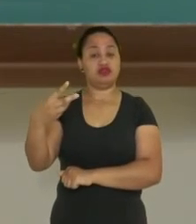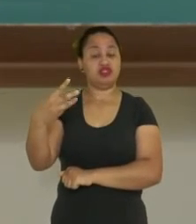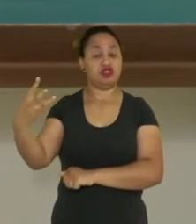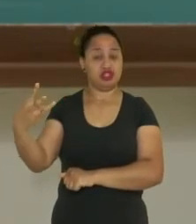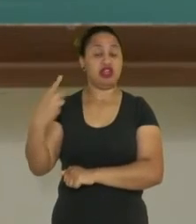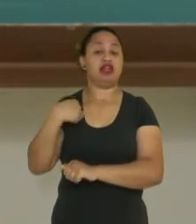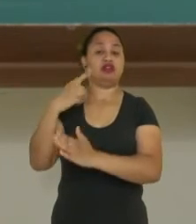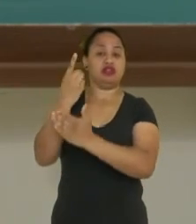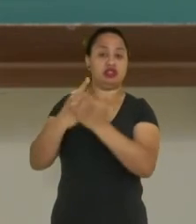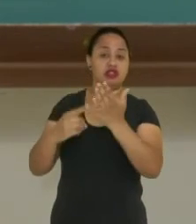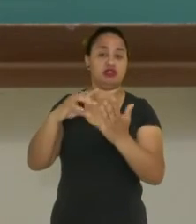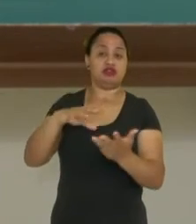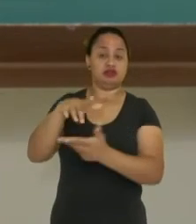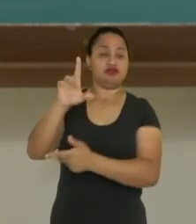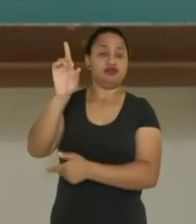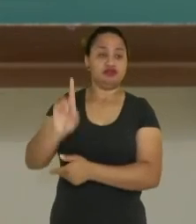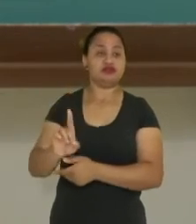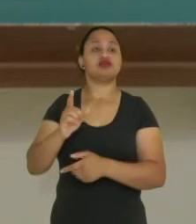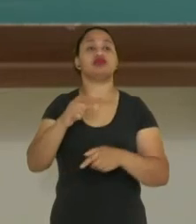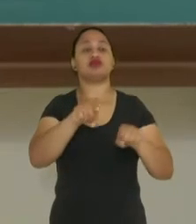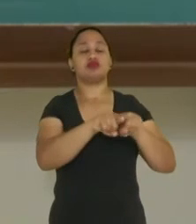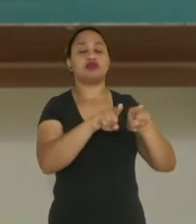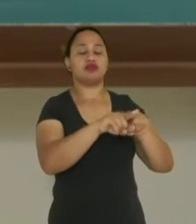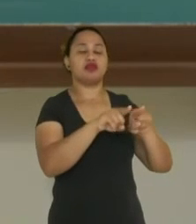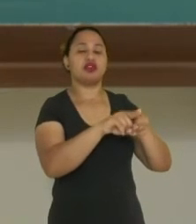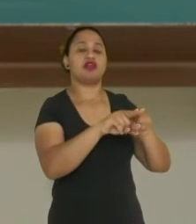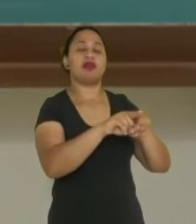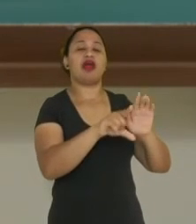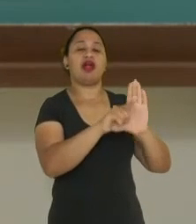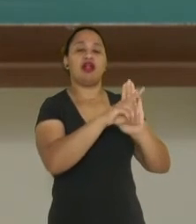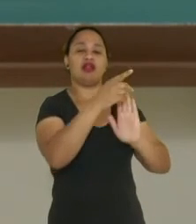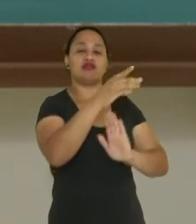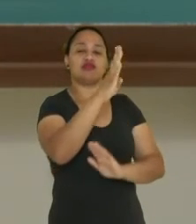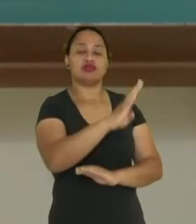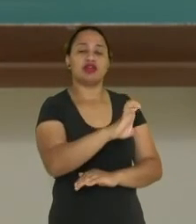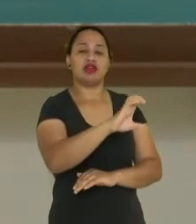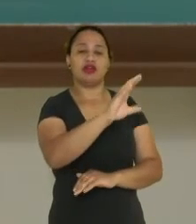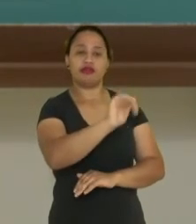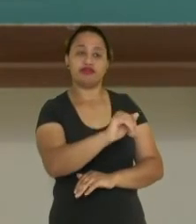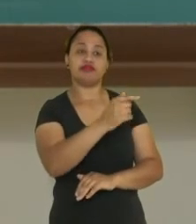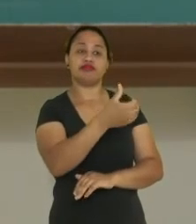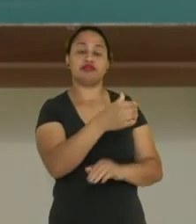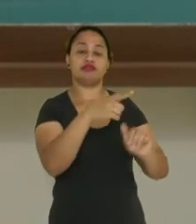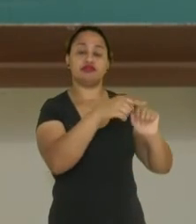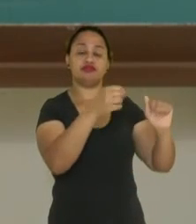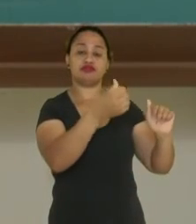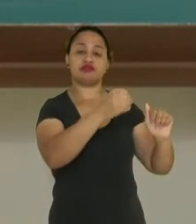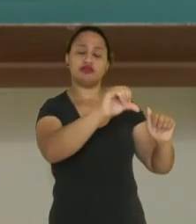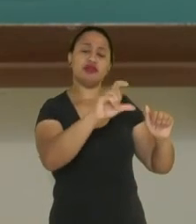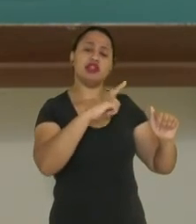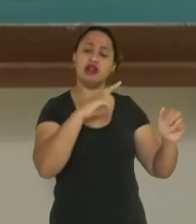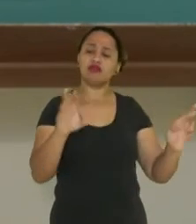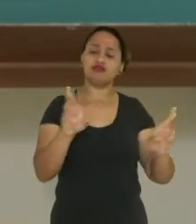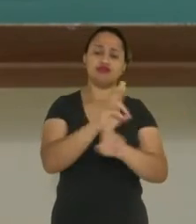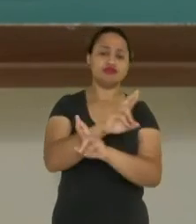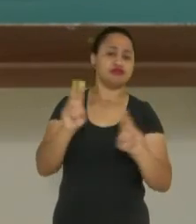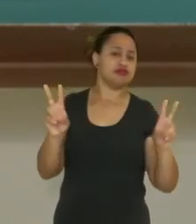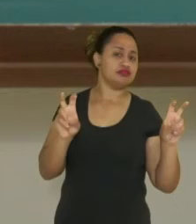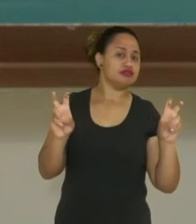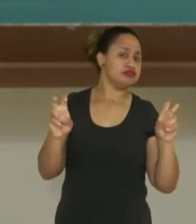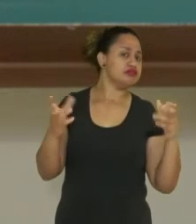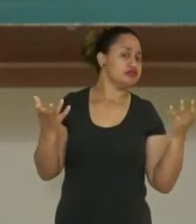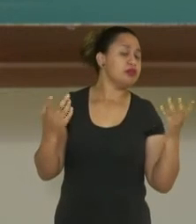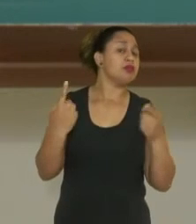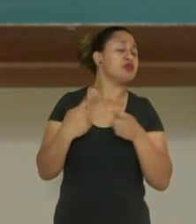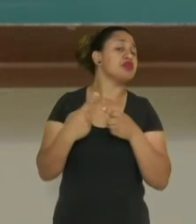do Adolescente, no seu artigo 69, eles têm semelhanças, eles podem ser relacionados quanto à sua temática?